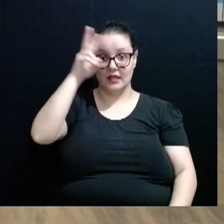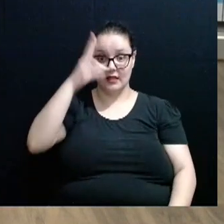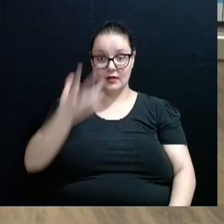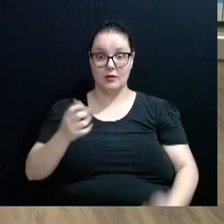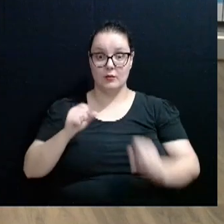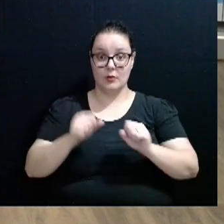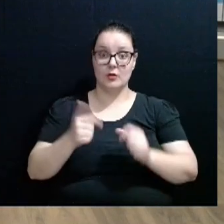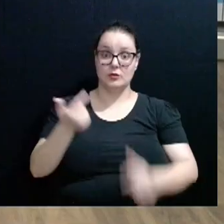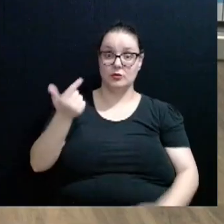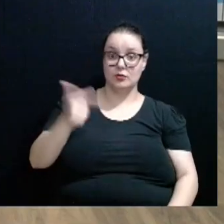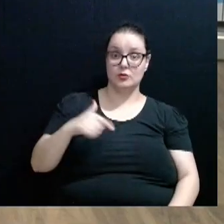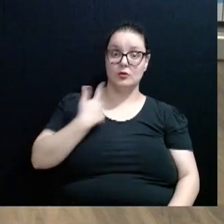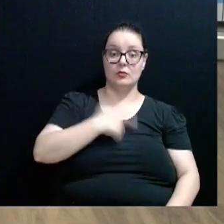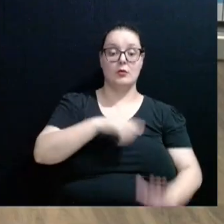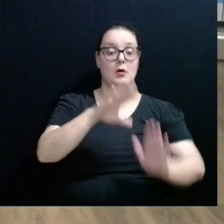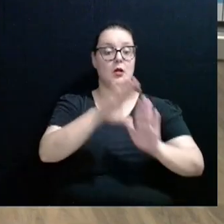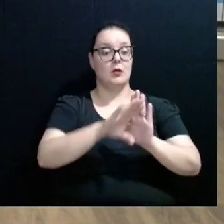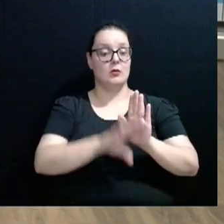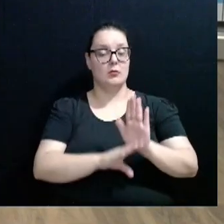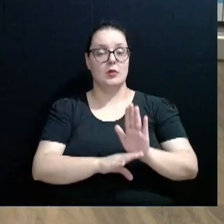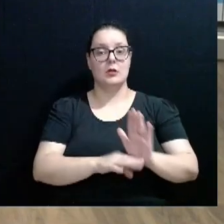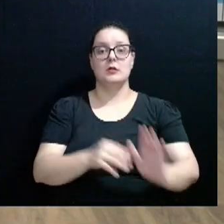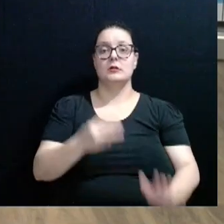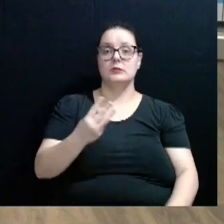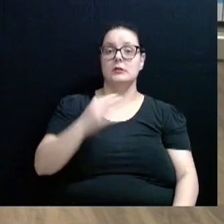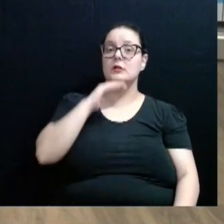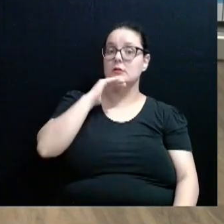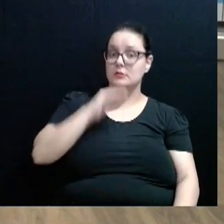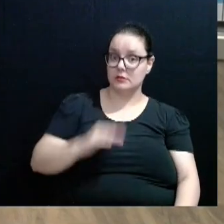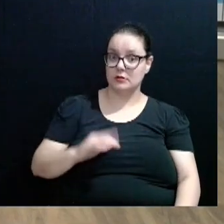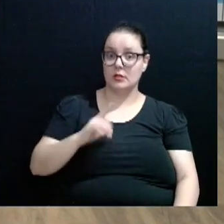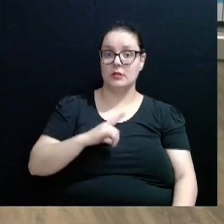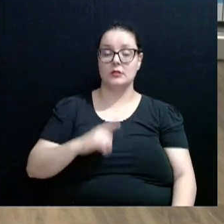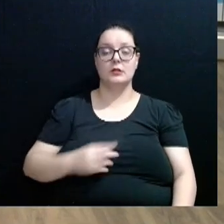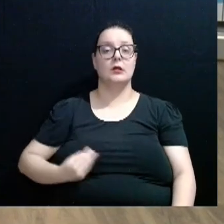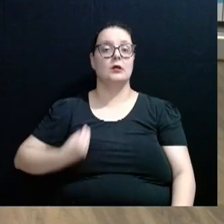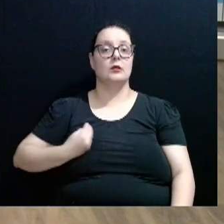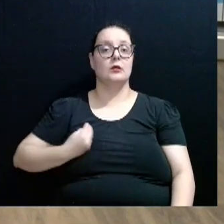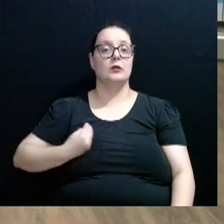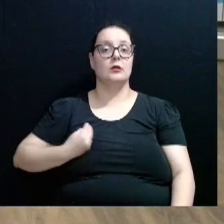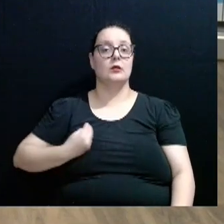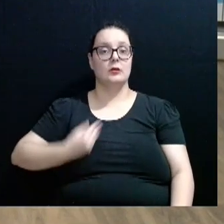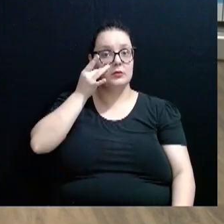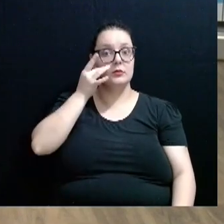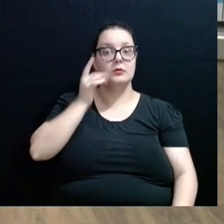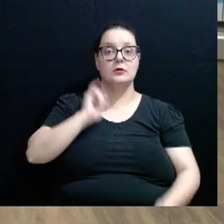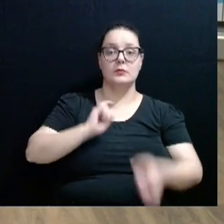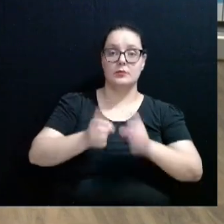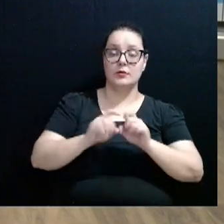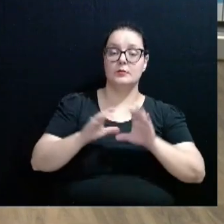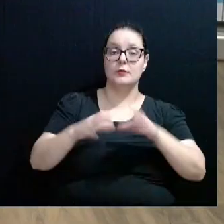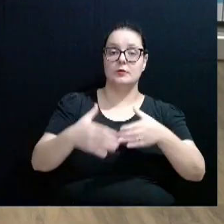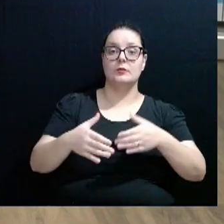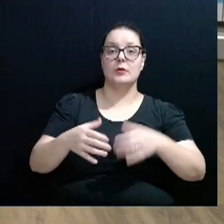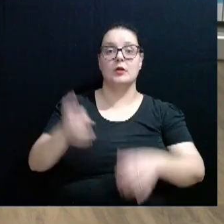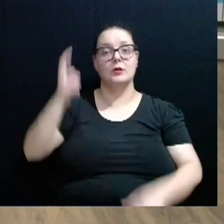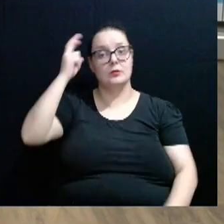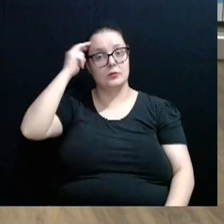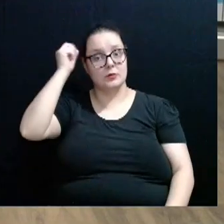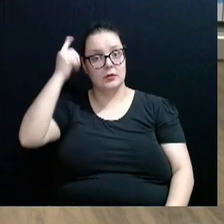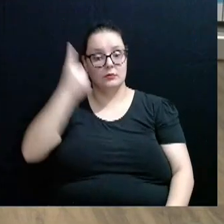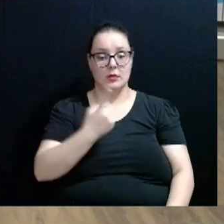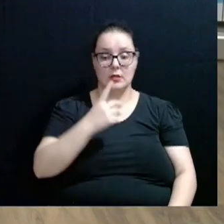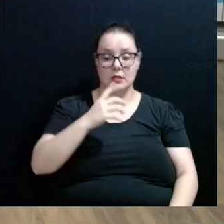programação. 3 horas da tarde tem transmissão ao vivo da reunião da Comissão de Cultura. É a 10ª reunião do